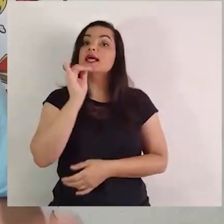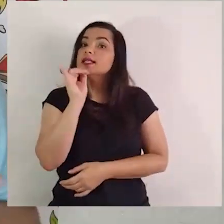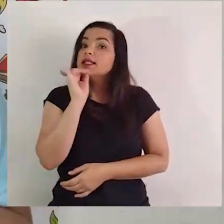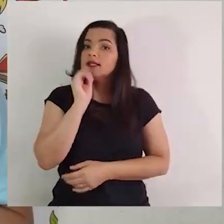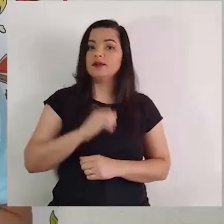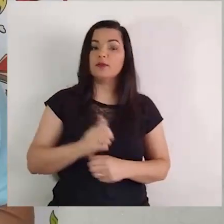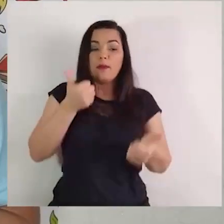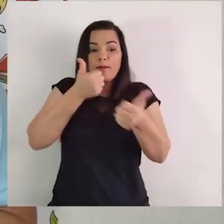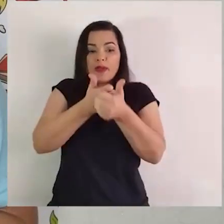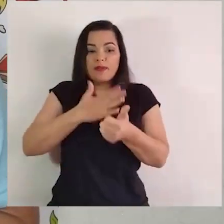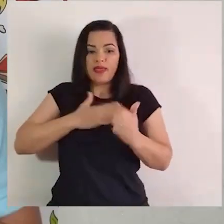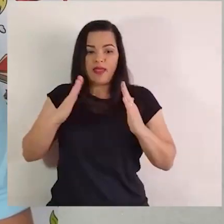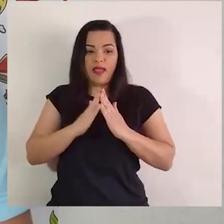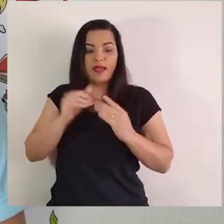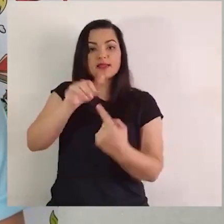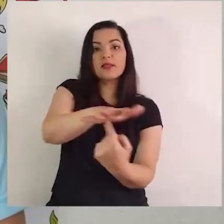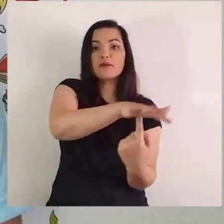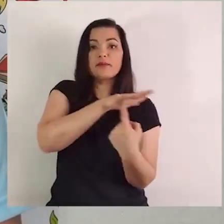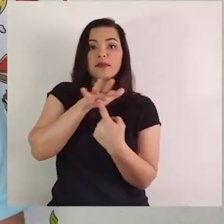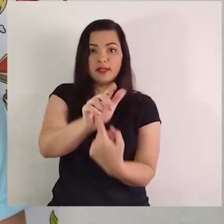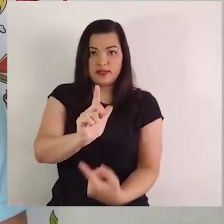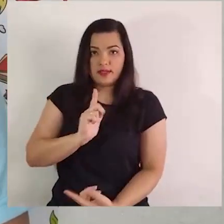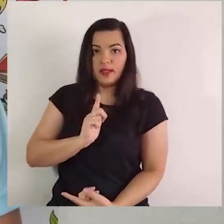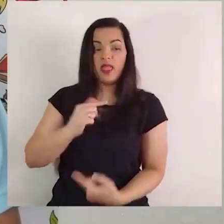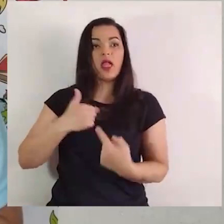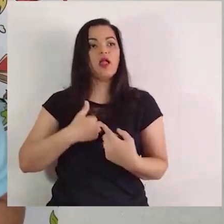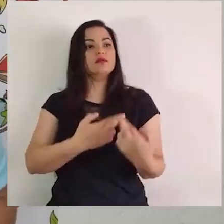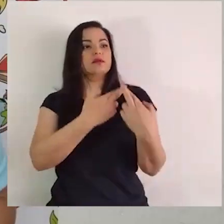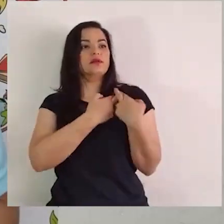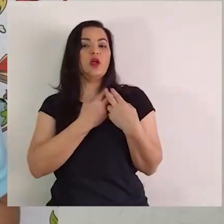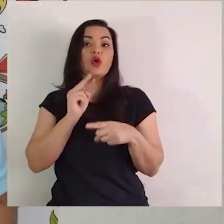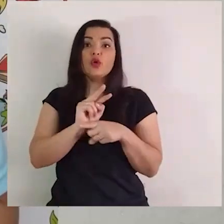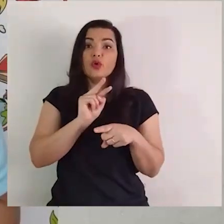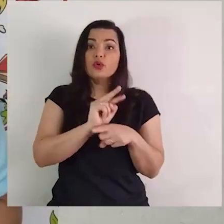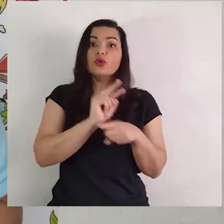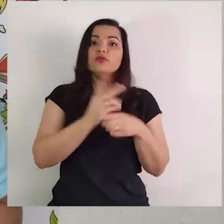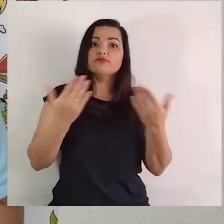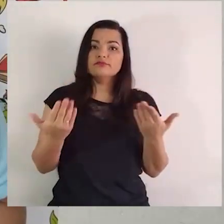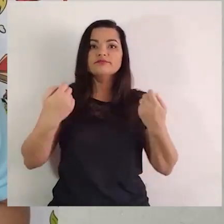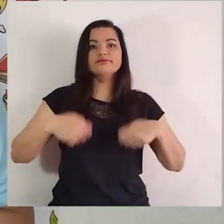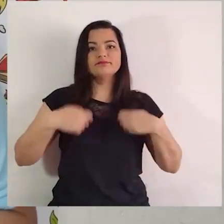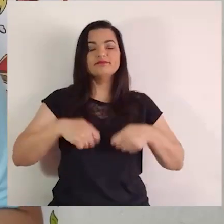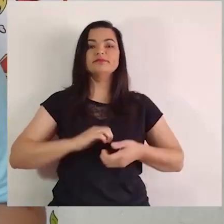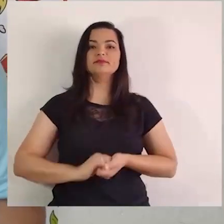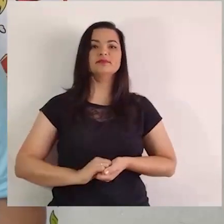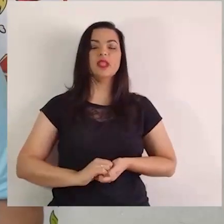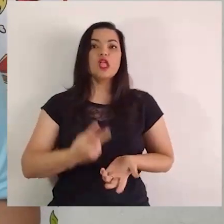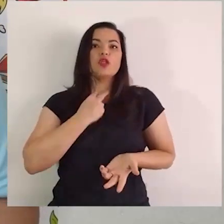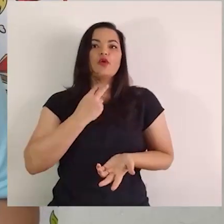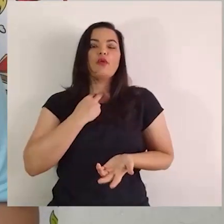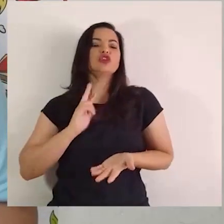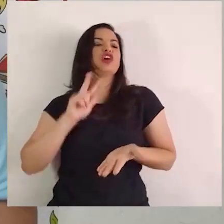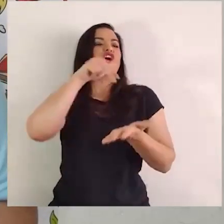praça perto da minha casa, é minha obrigação conservar esse espaço. Então, eu não posso